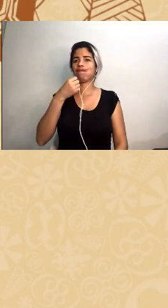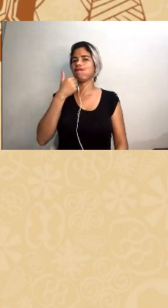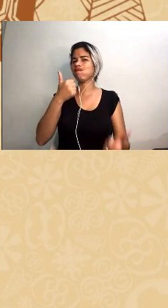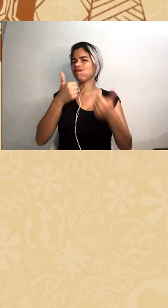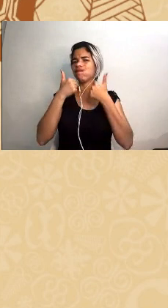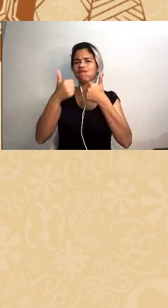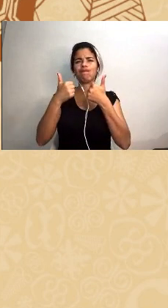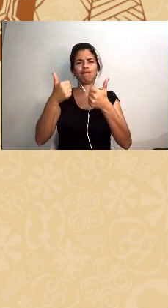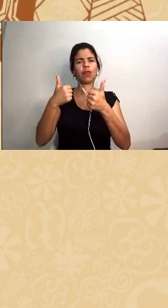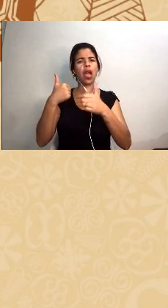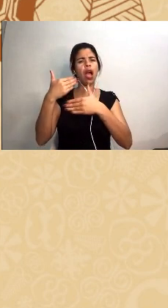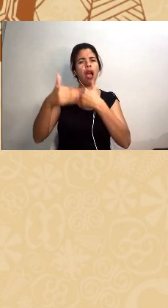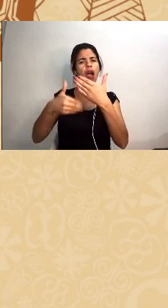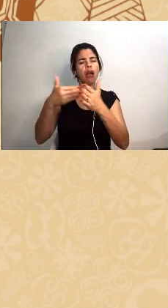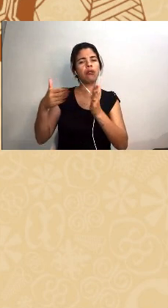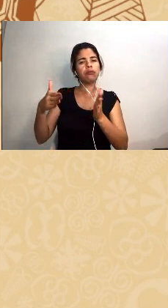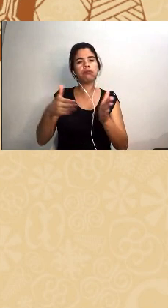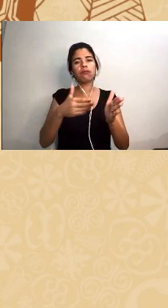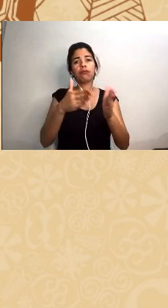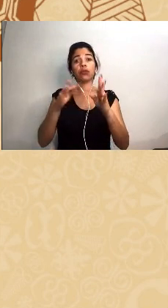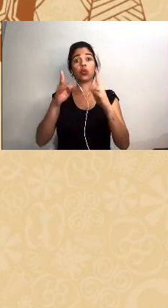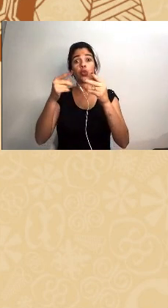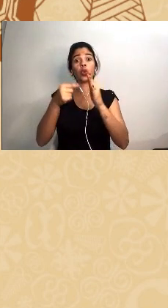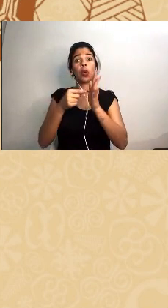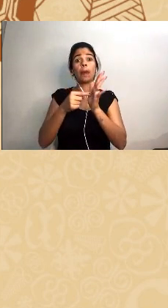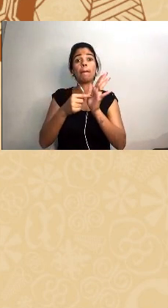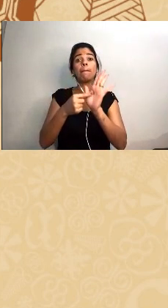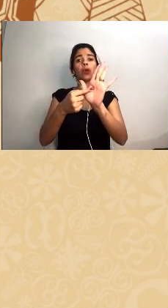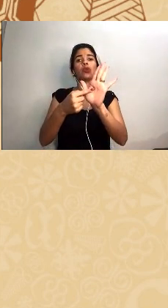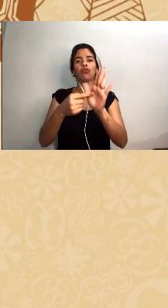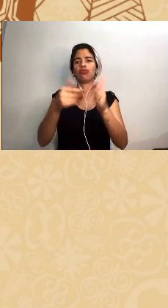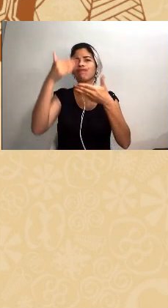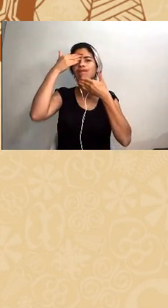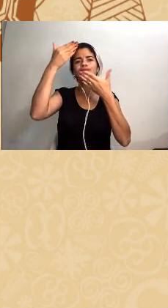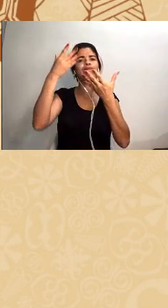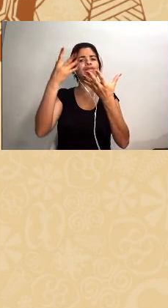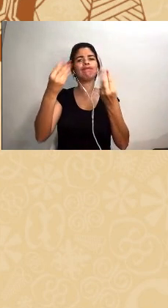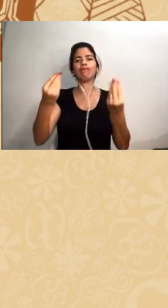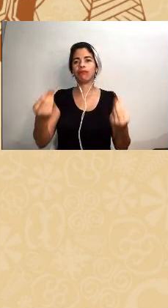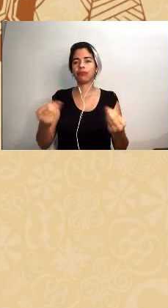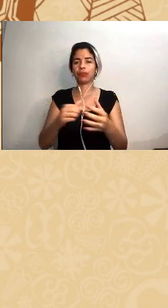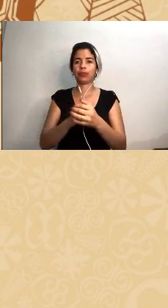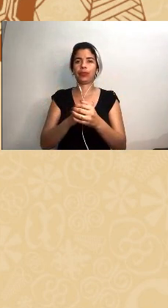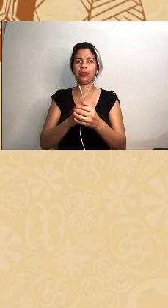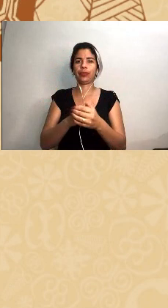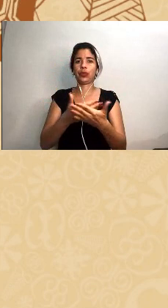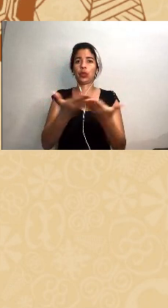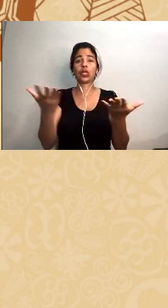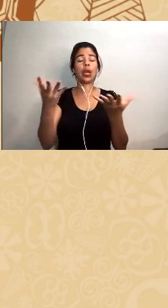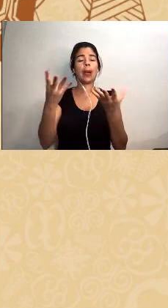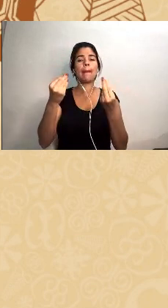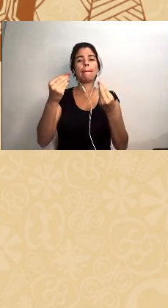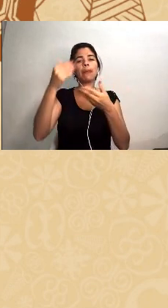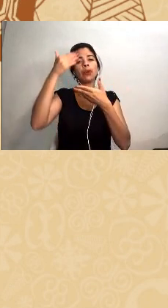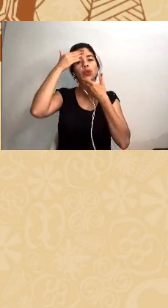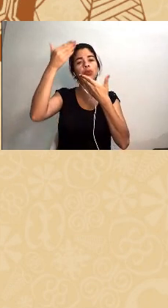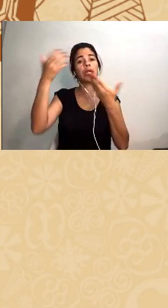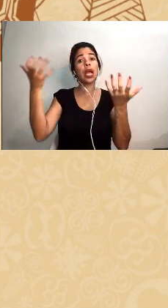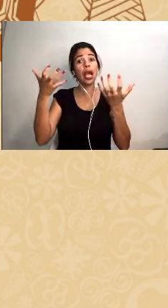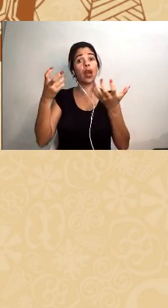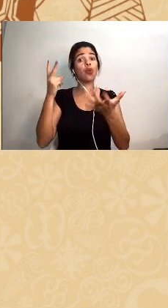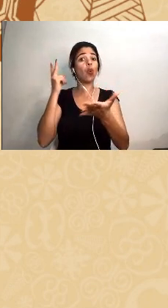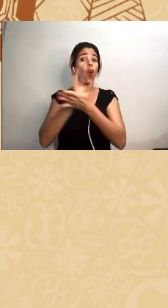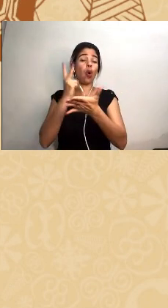essa interpelação toda que você nos fez, só agradeço. Gente, muito obrigada. Eu queria muito